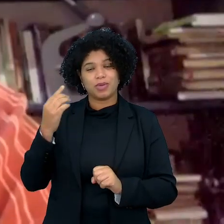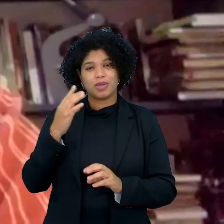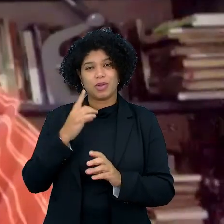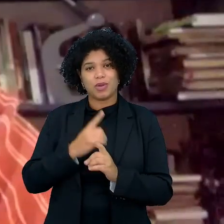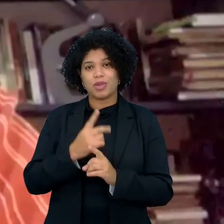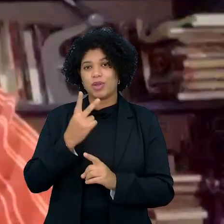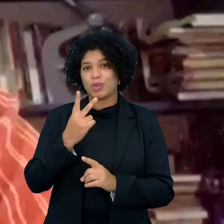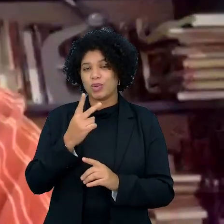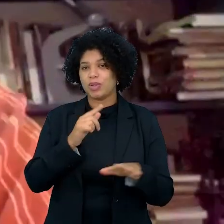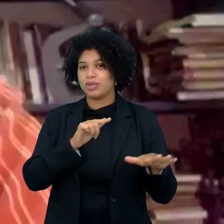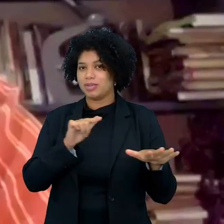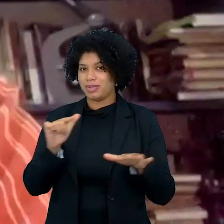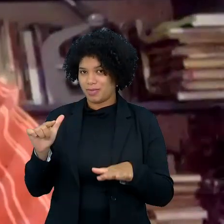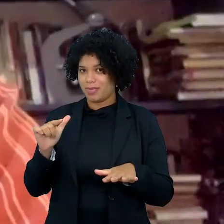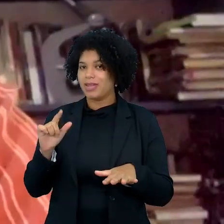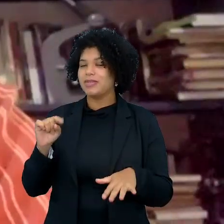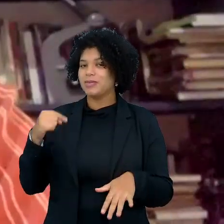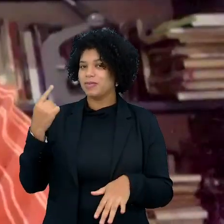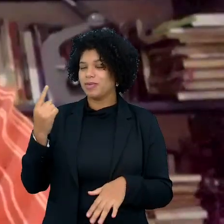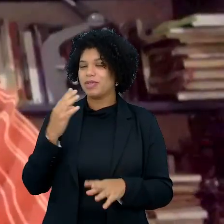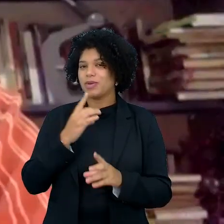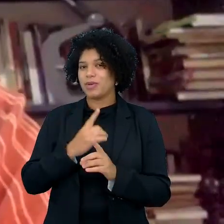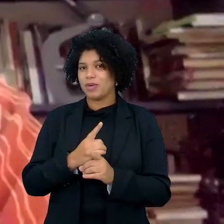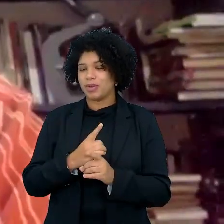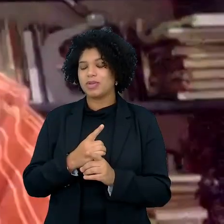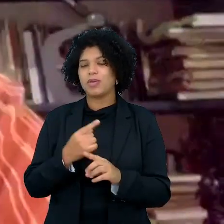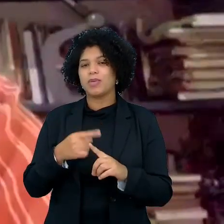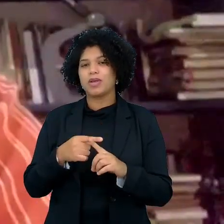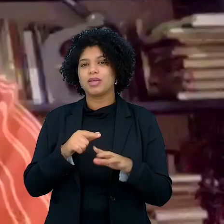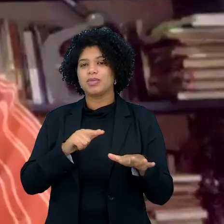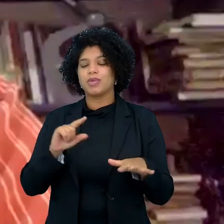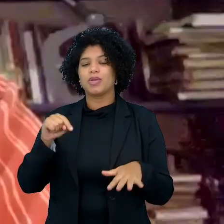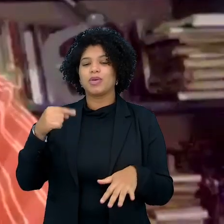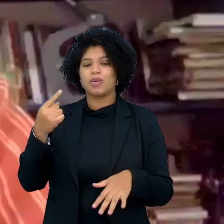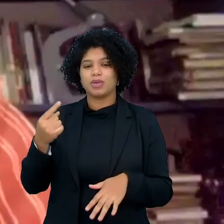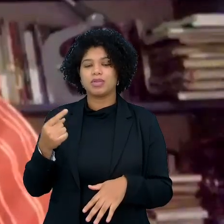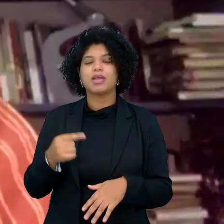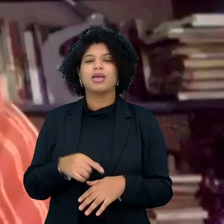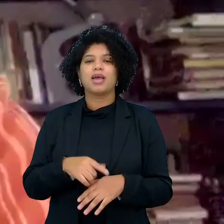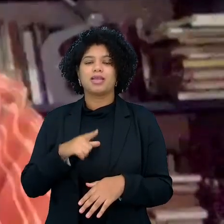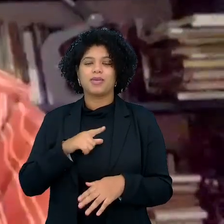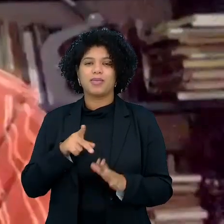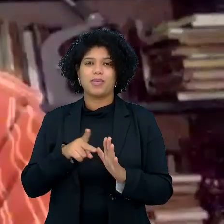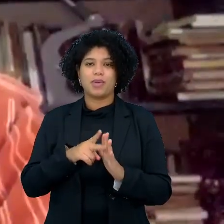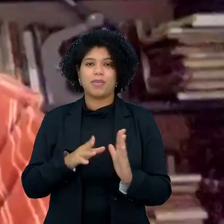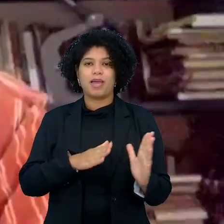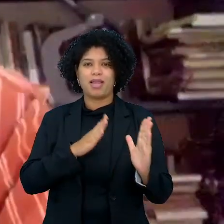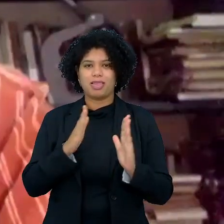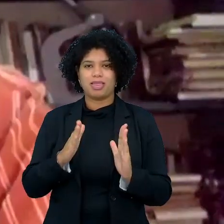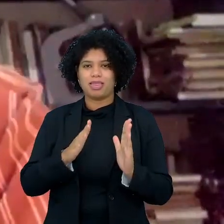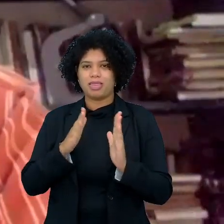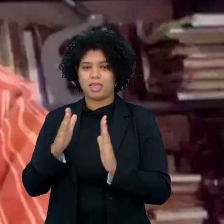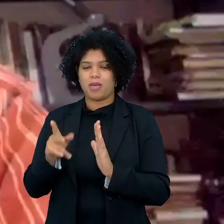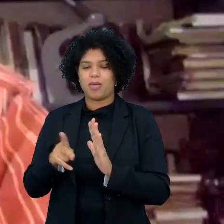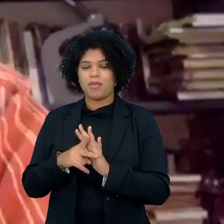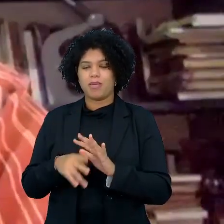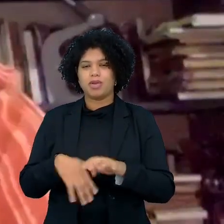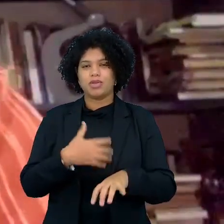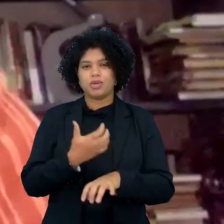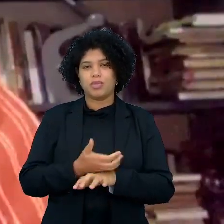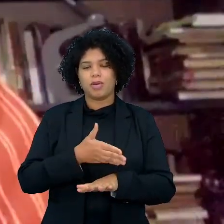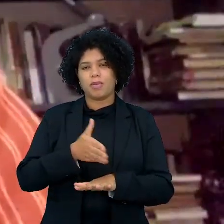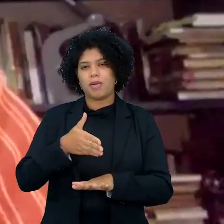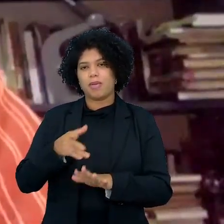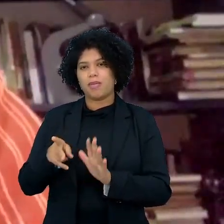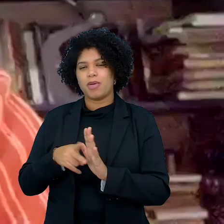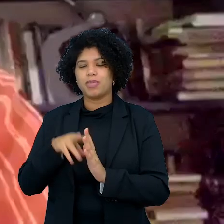2 semanas. Na semana que vem, não esqueçam, né, formação de etapa sobre interdisciplinaridade no ensino de